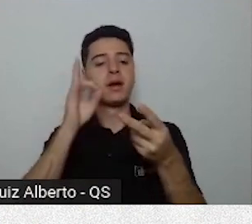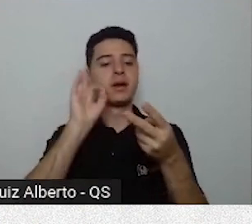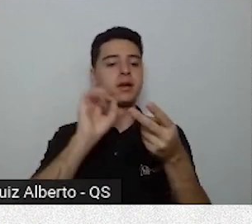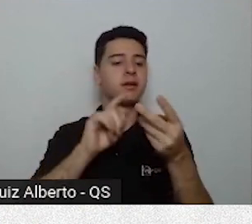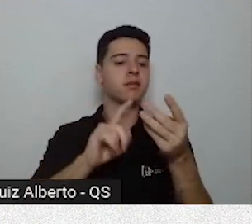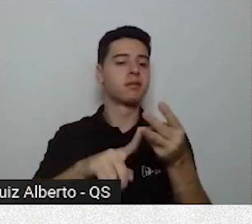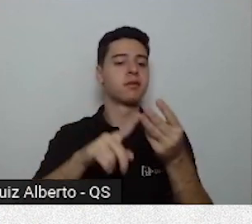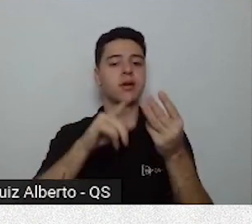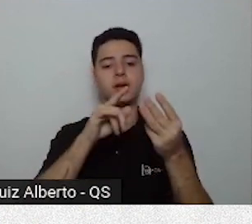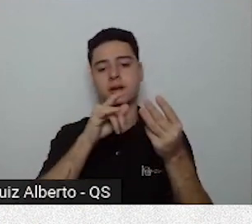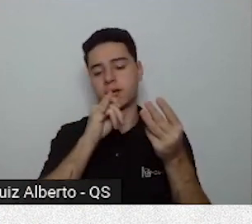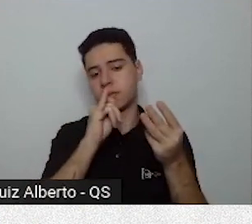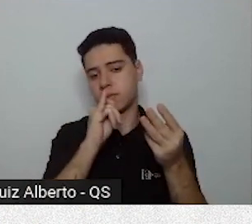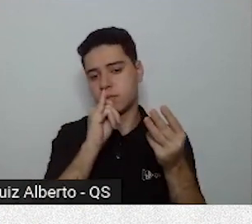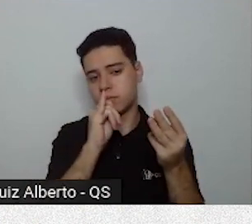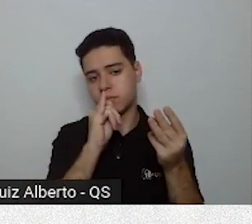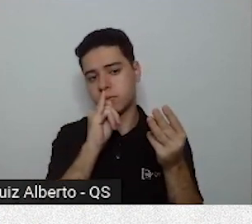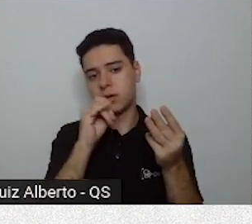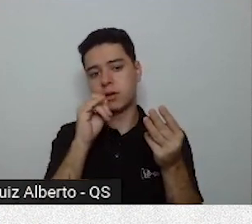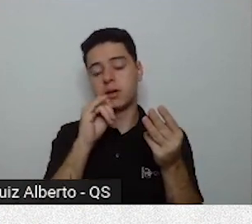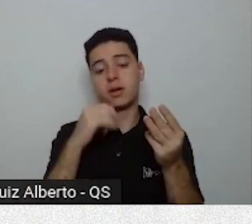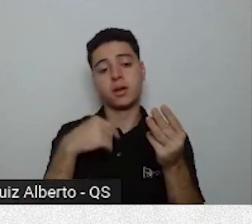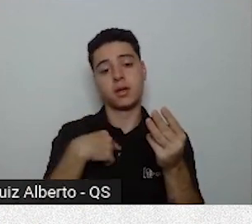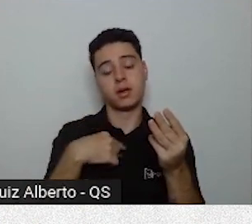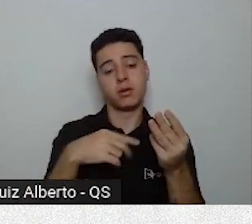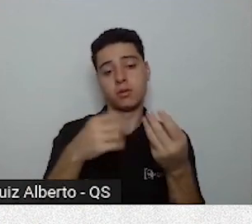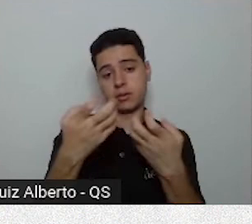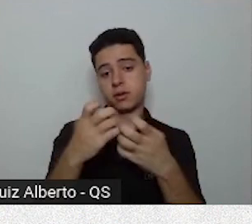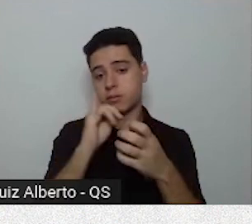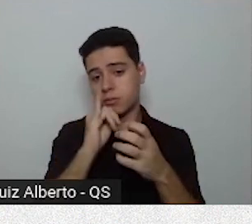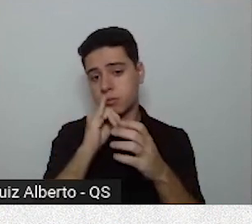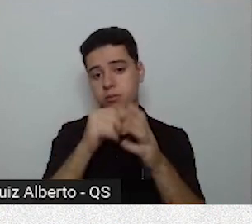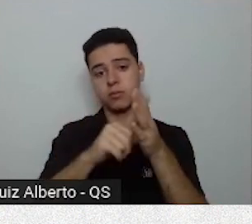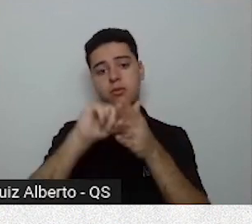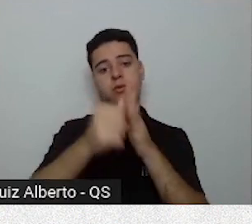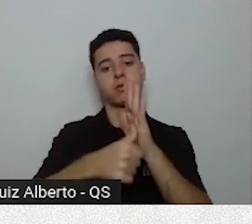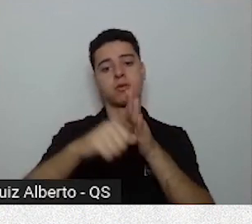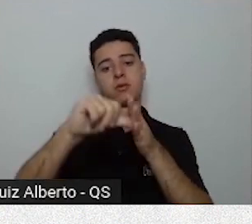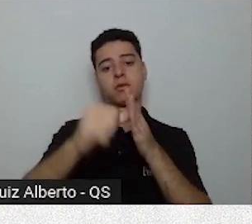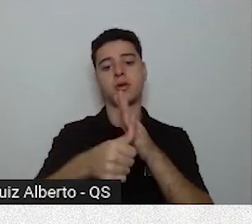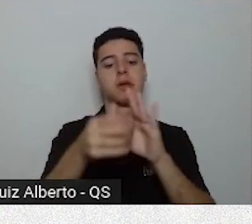fundo, quis fazer mais umas manchas bem livres mesmo,